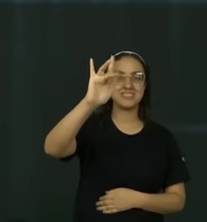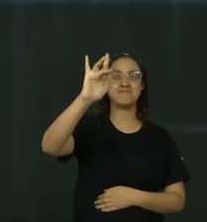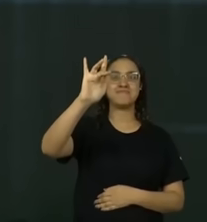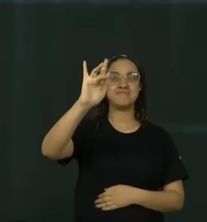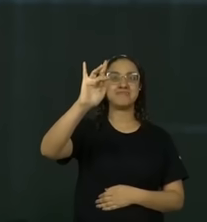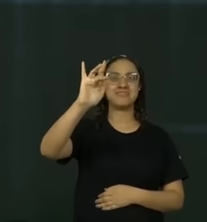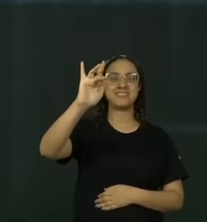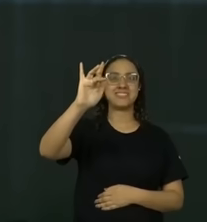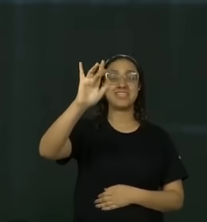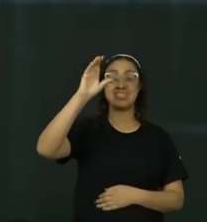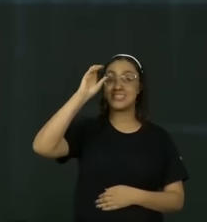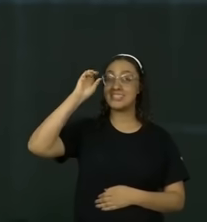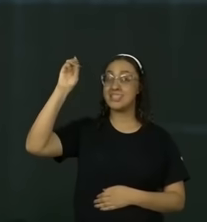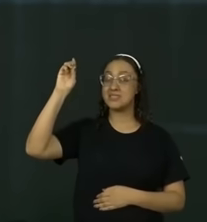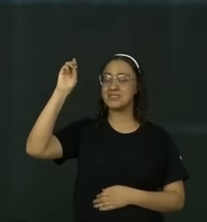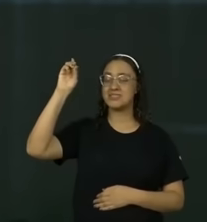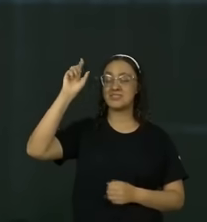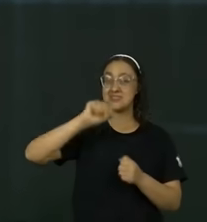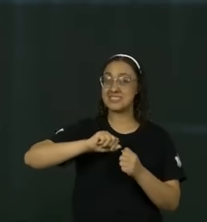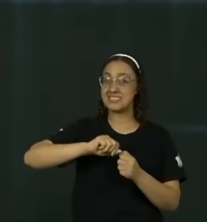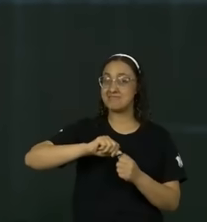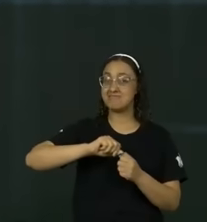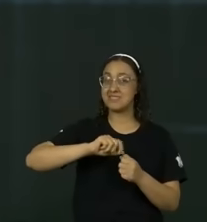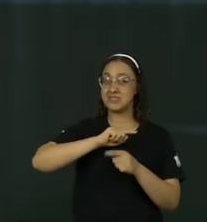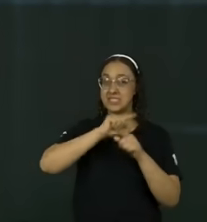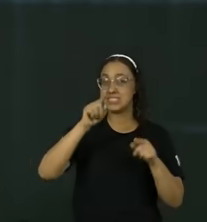Deus vai fazer você compreender algumas coisas nesta noite.